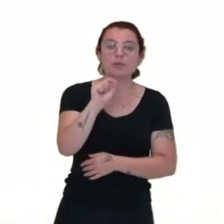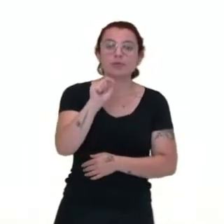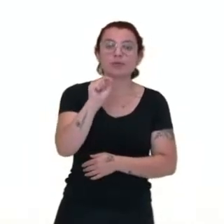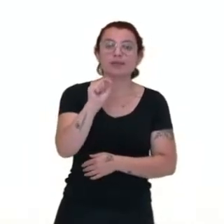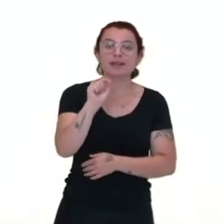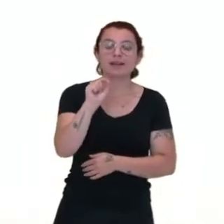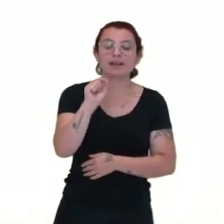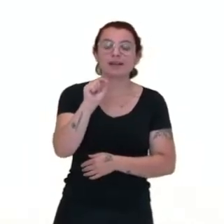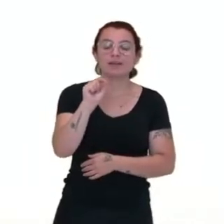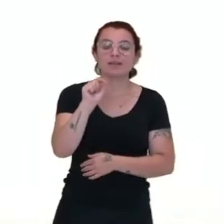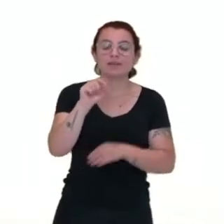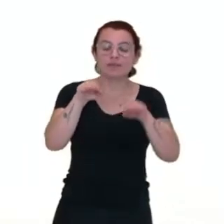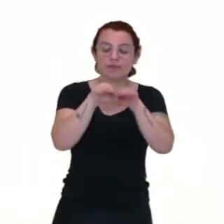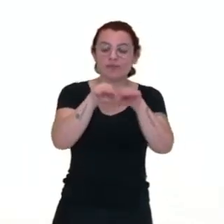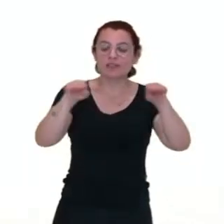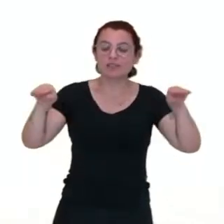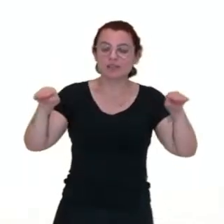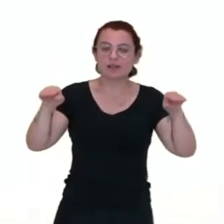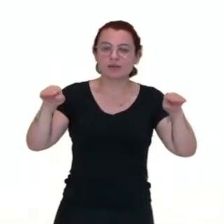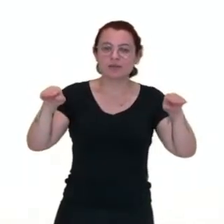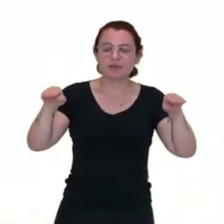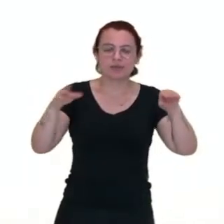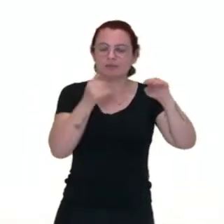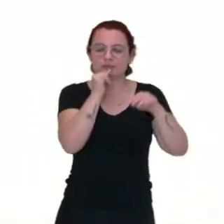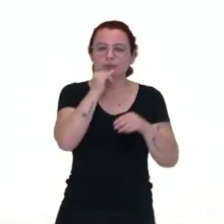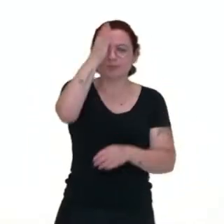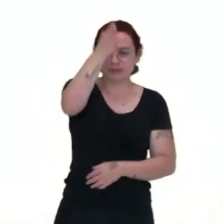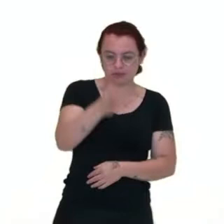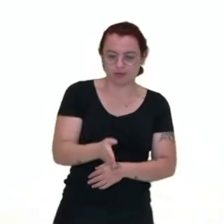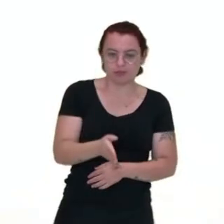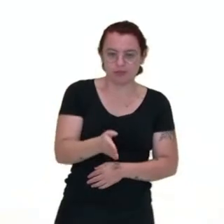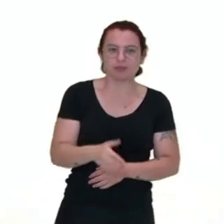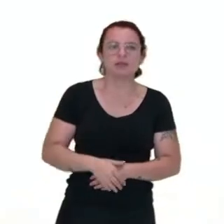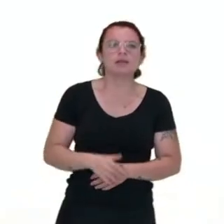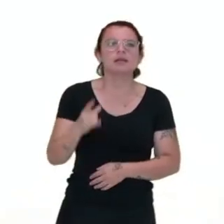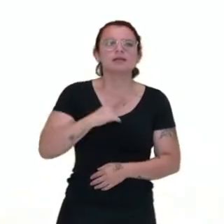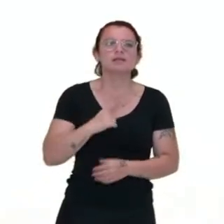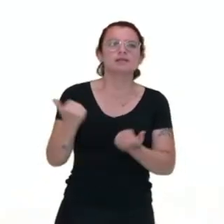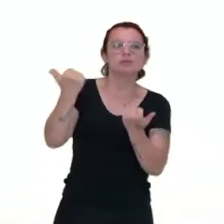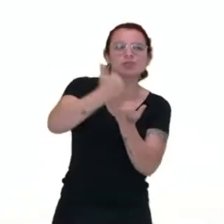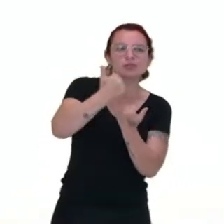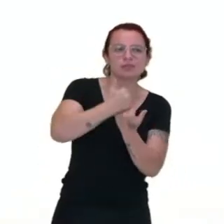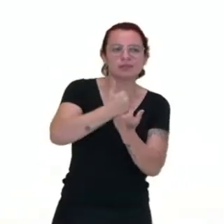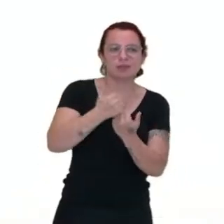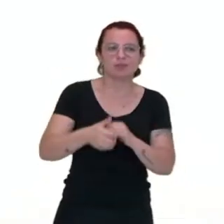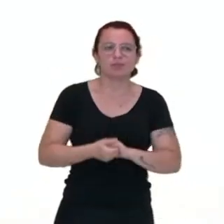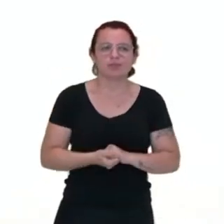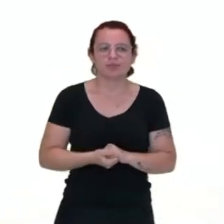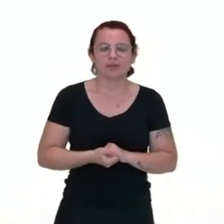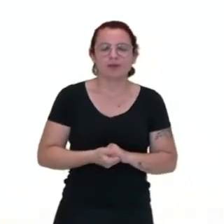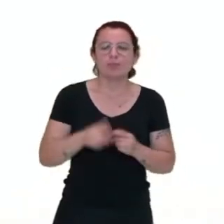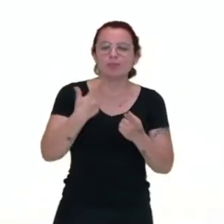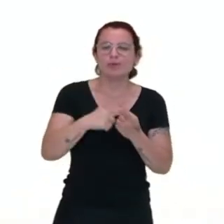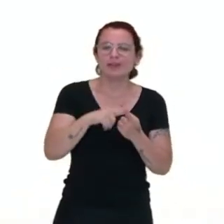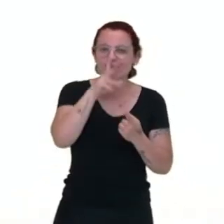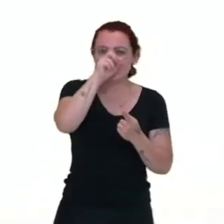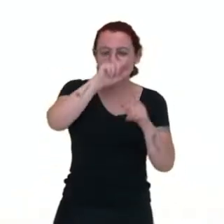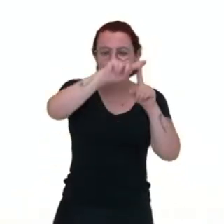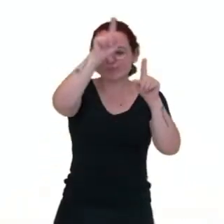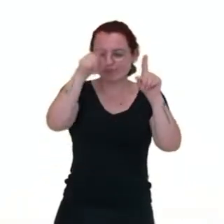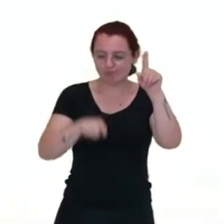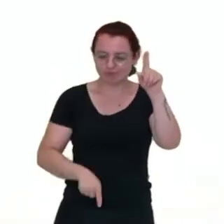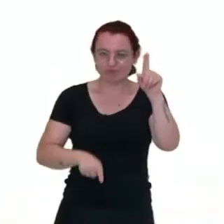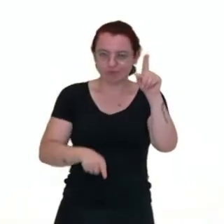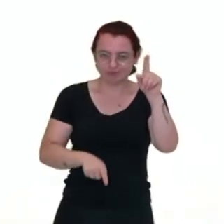por altura. Então, ficaria o seguinte, h de altura, h igual a h0, mais vot, mais g vezes t ao